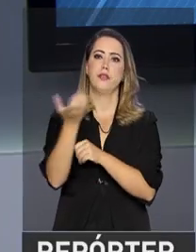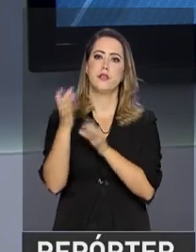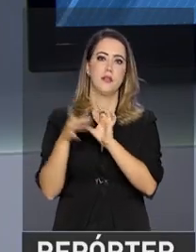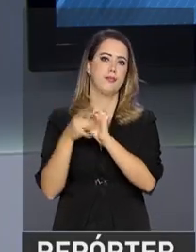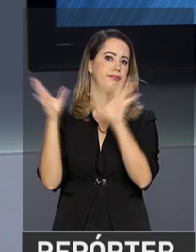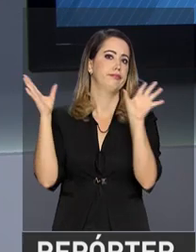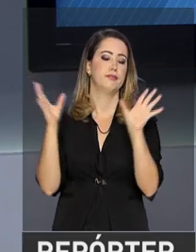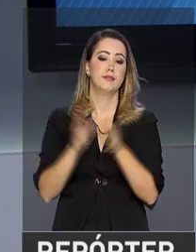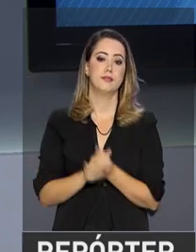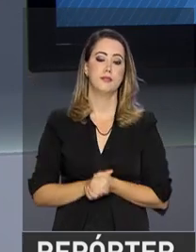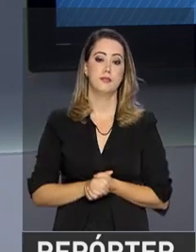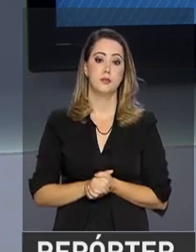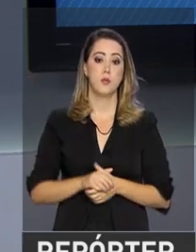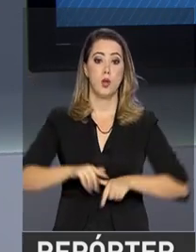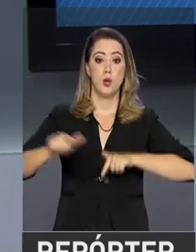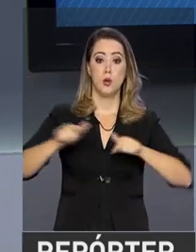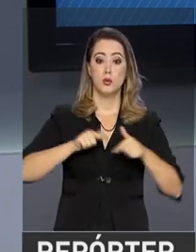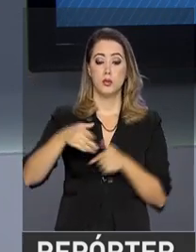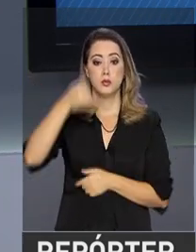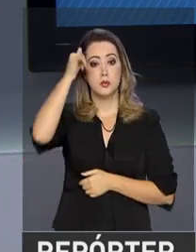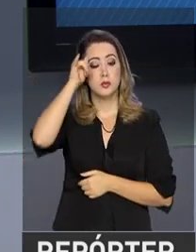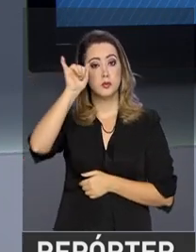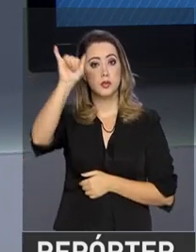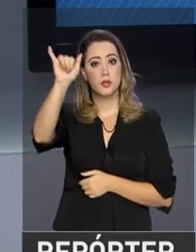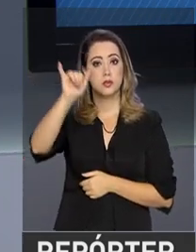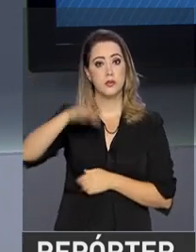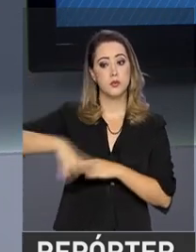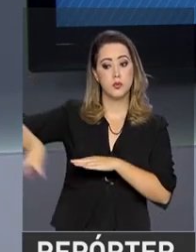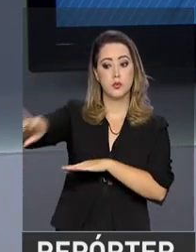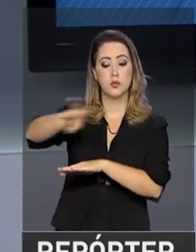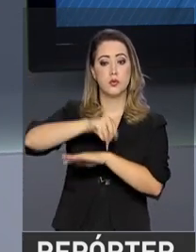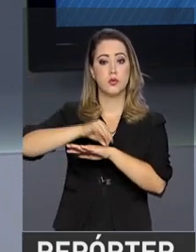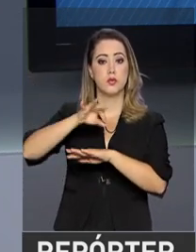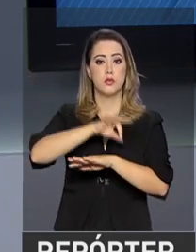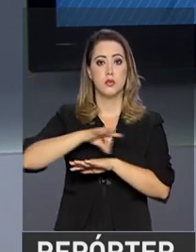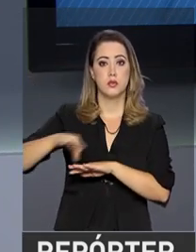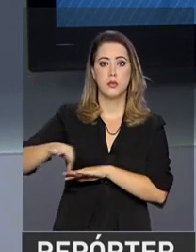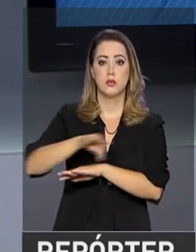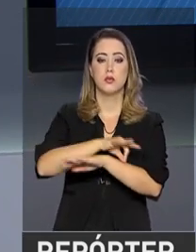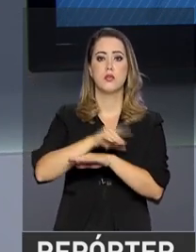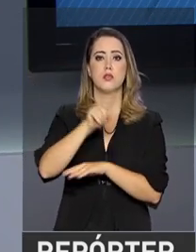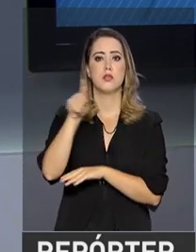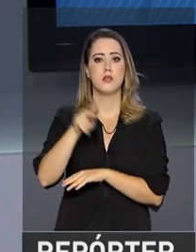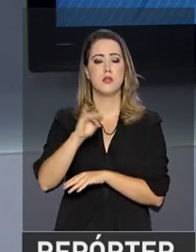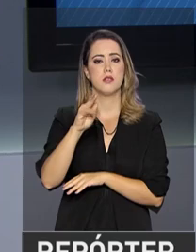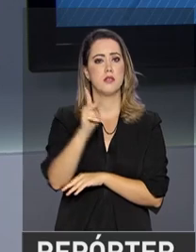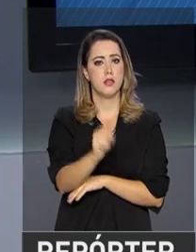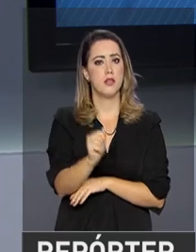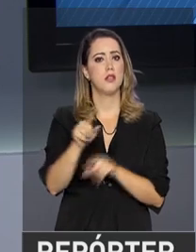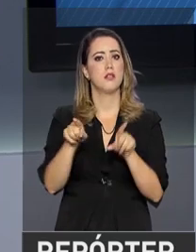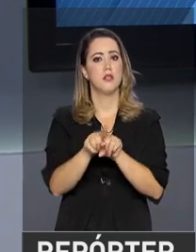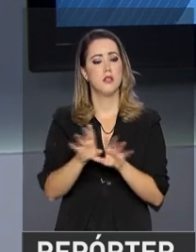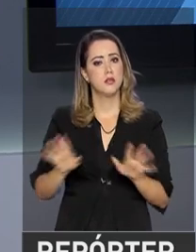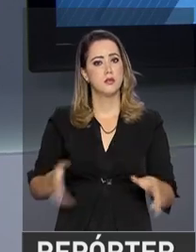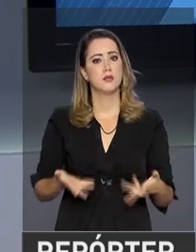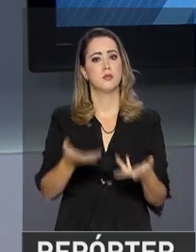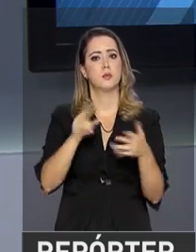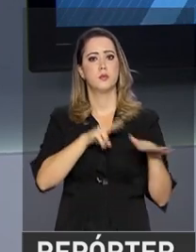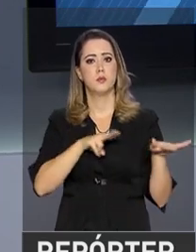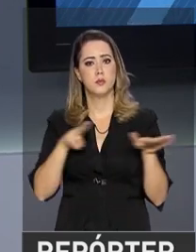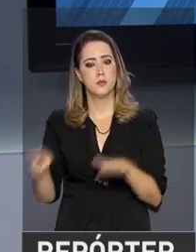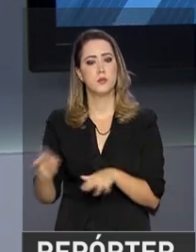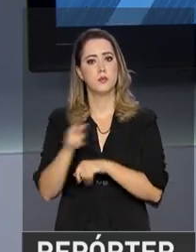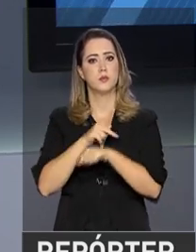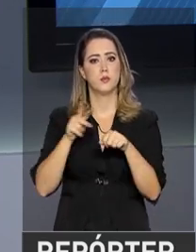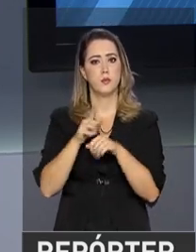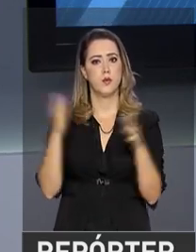as ações de combate ao mosquito transmissor da dengue secas chikungunya foram intensificadas nesta semana em todo o país